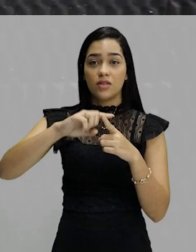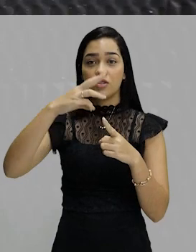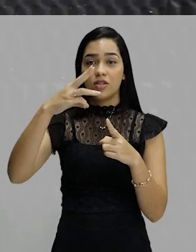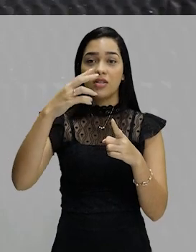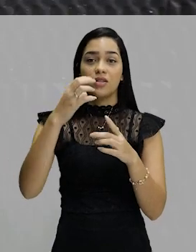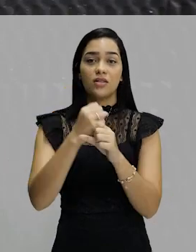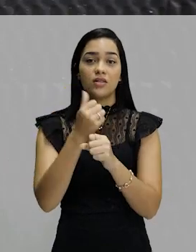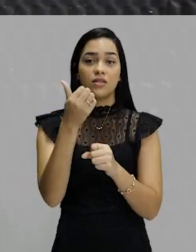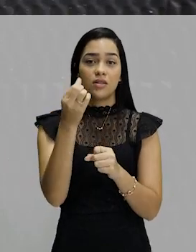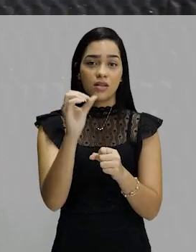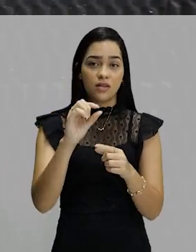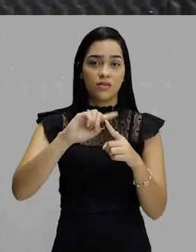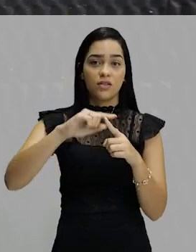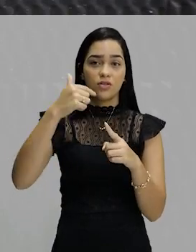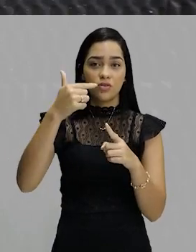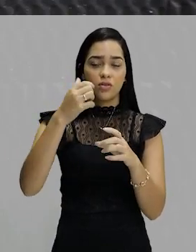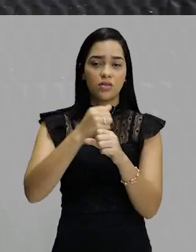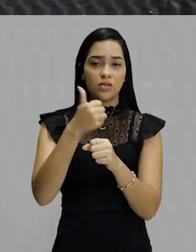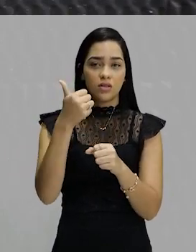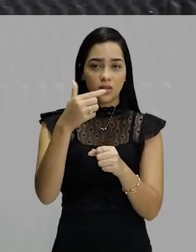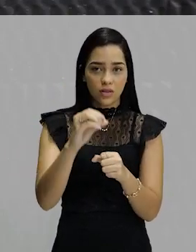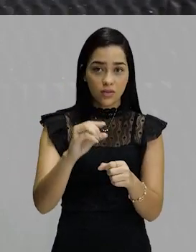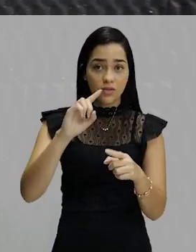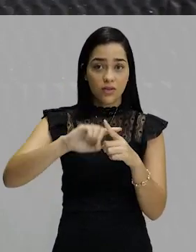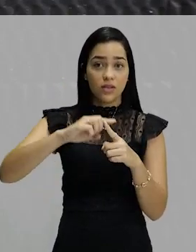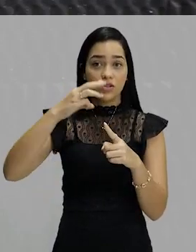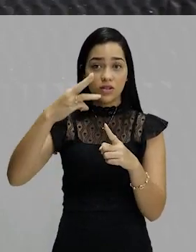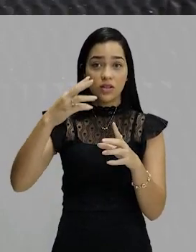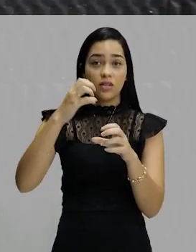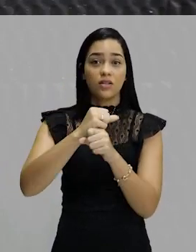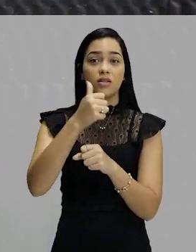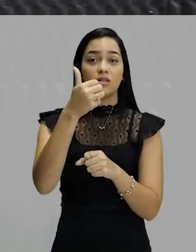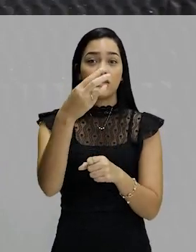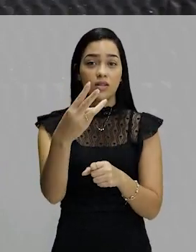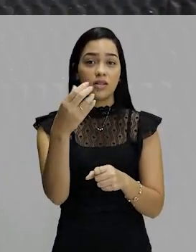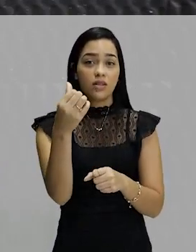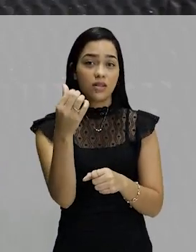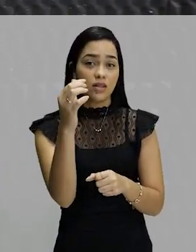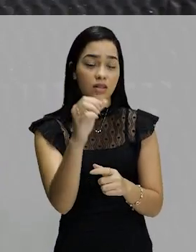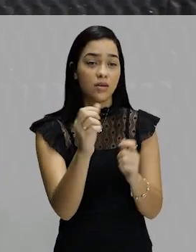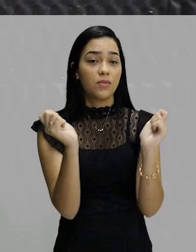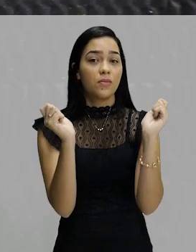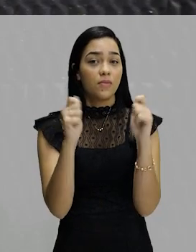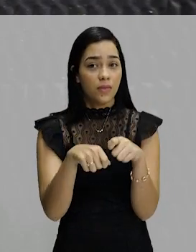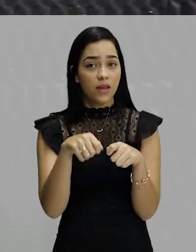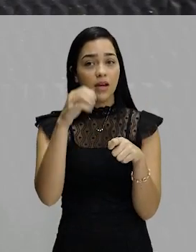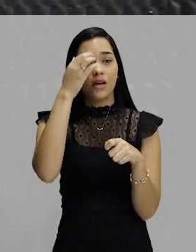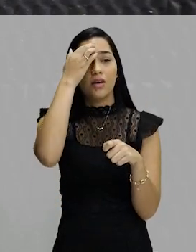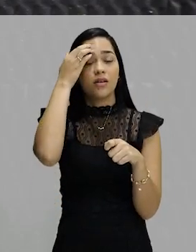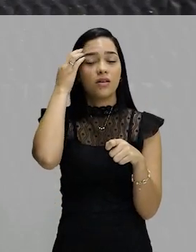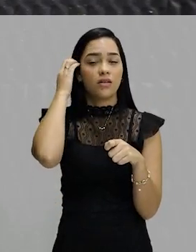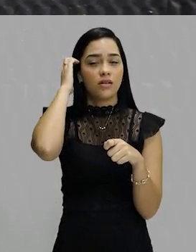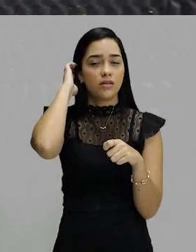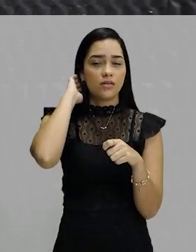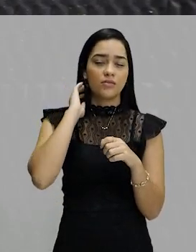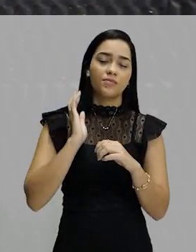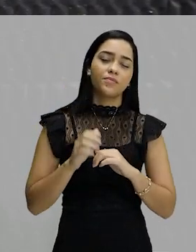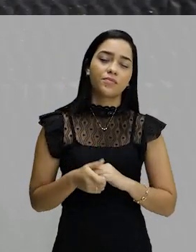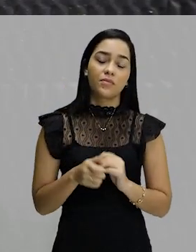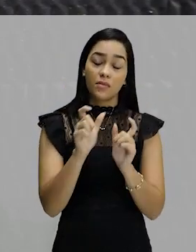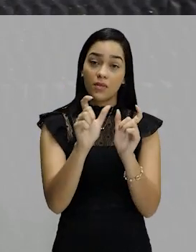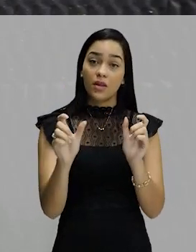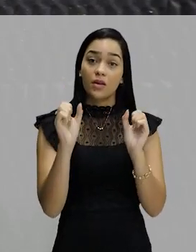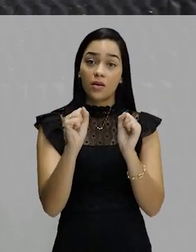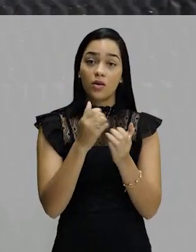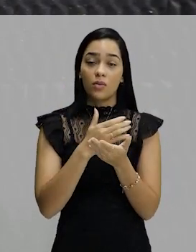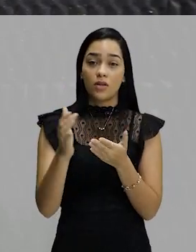3, 60. Vezes 2, 120. Vezes 3, 360 maneiras. 360 palavras